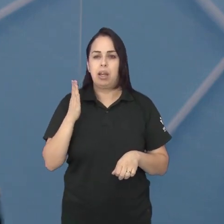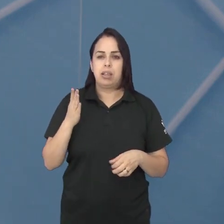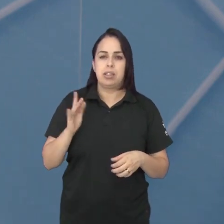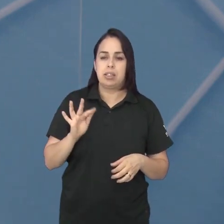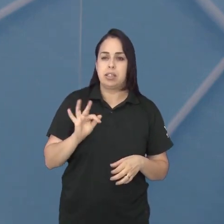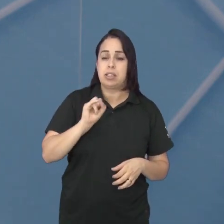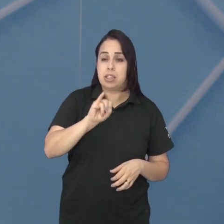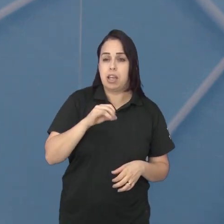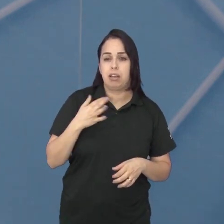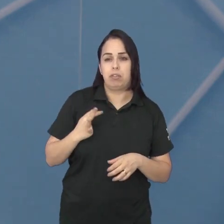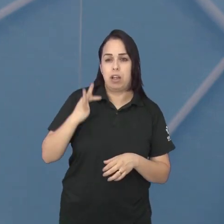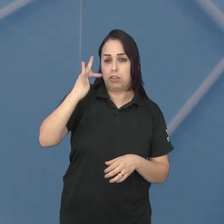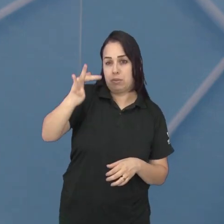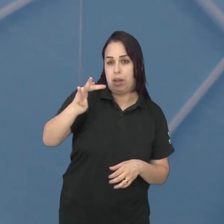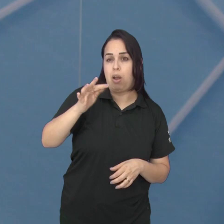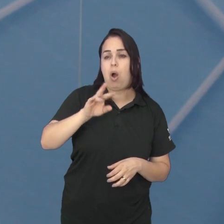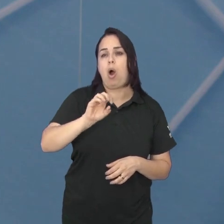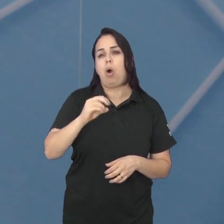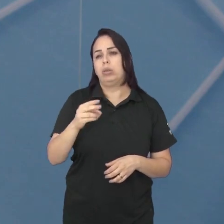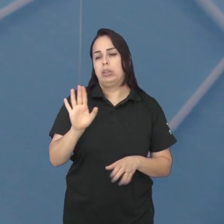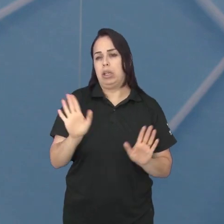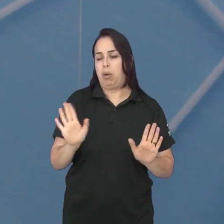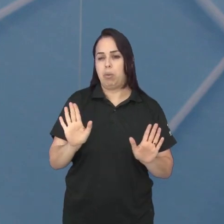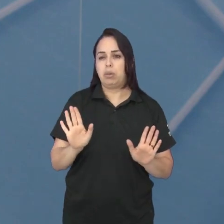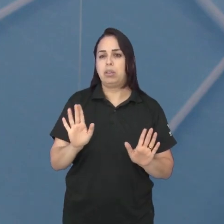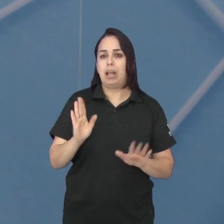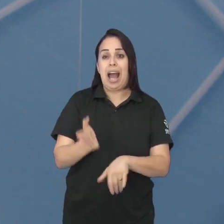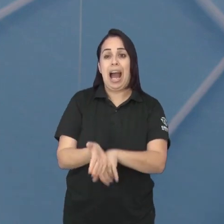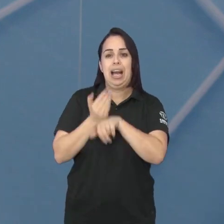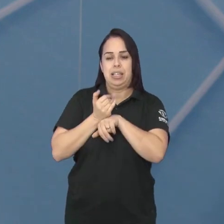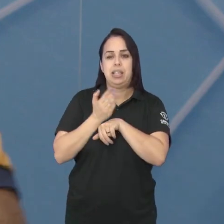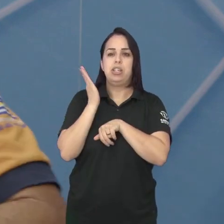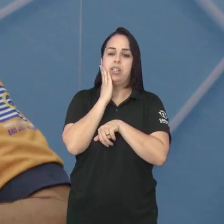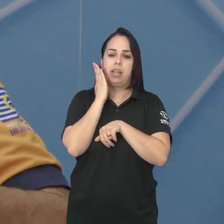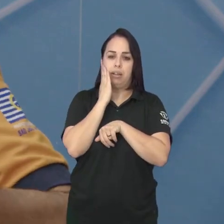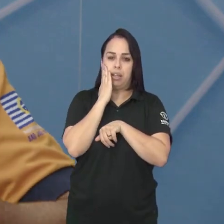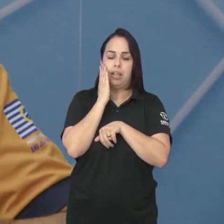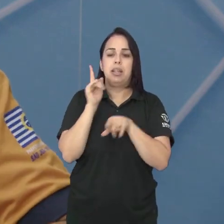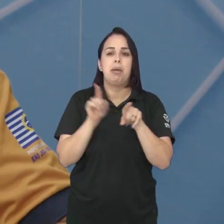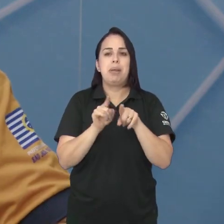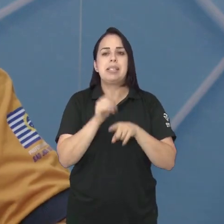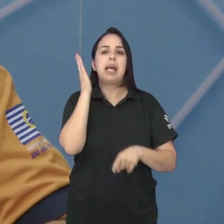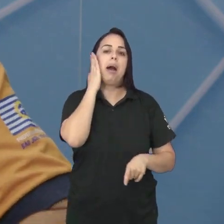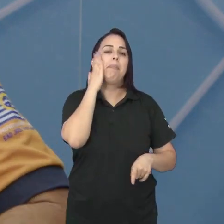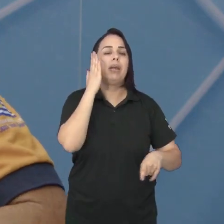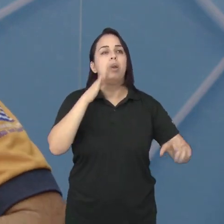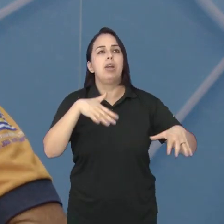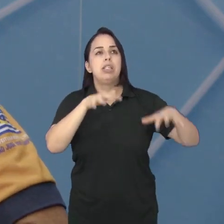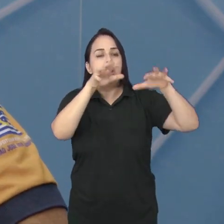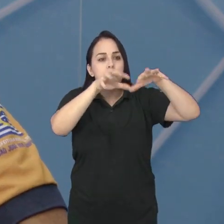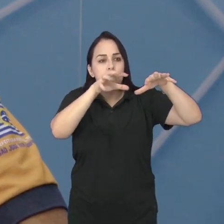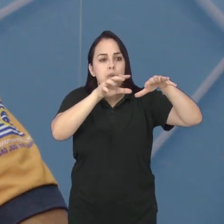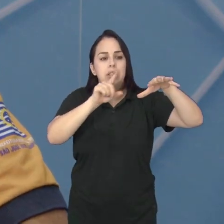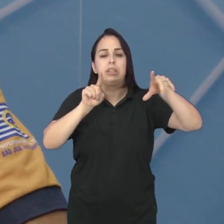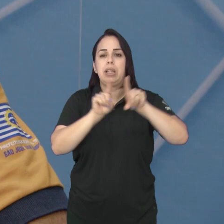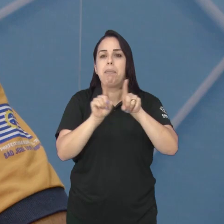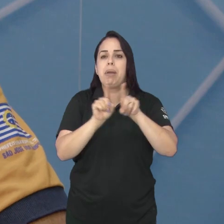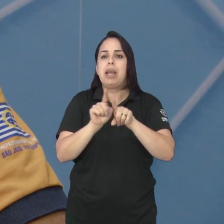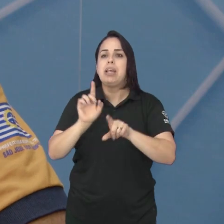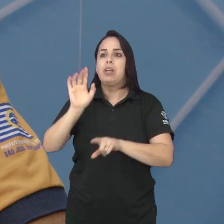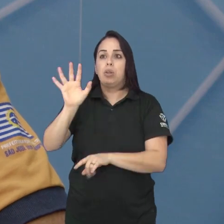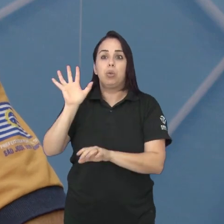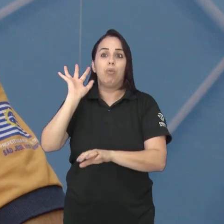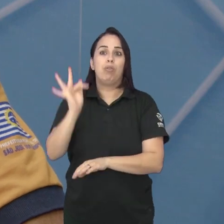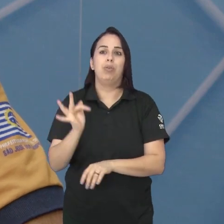antecipar uma ação, né, em decorrência da chuva, que está prevista, inclusive, né, daquele momento, o que já caiu e o que vai cair. Então isso que é o importante para